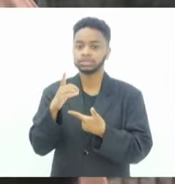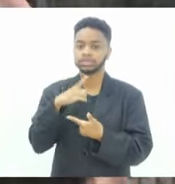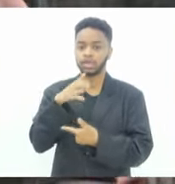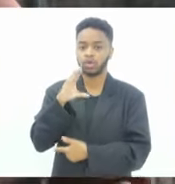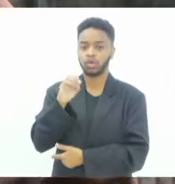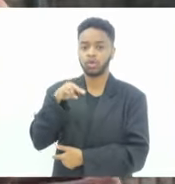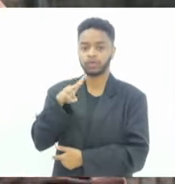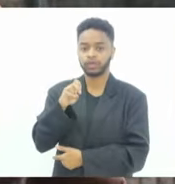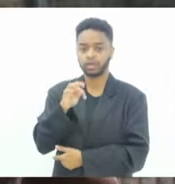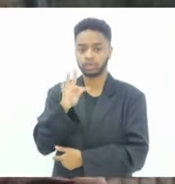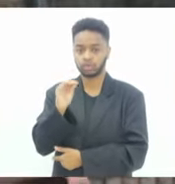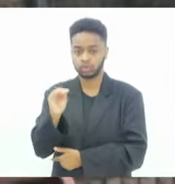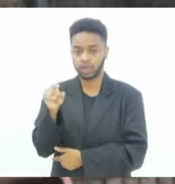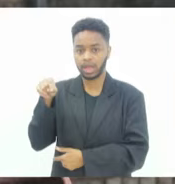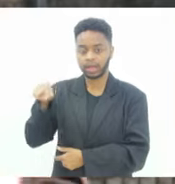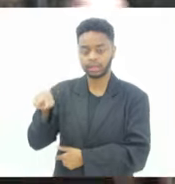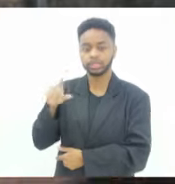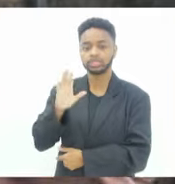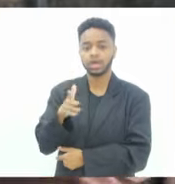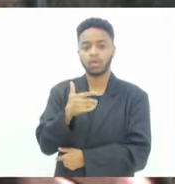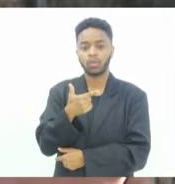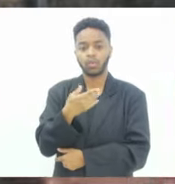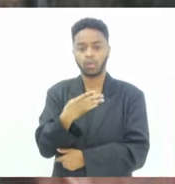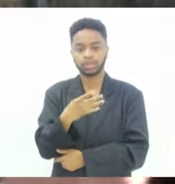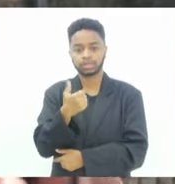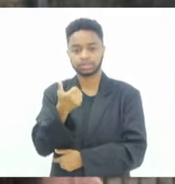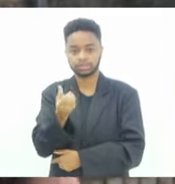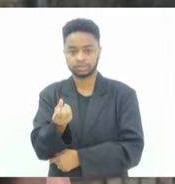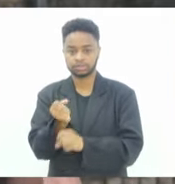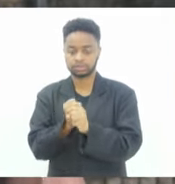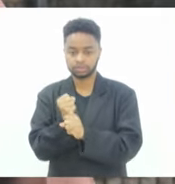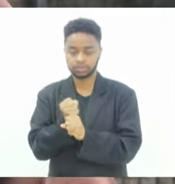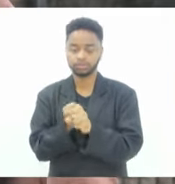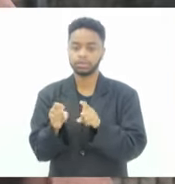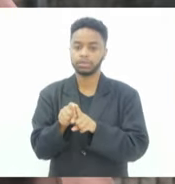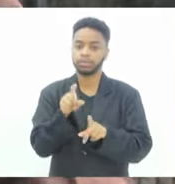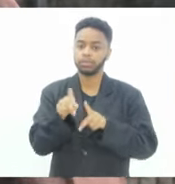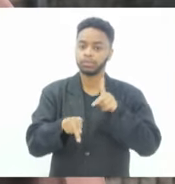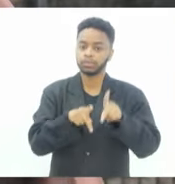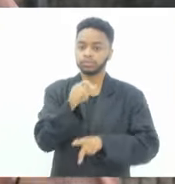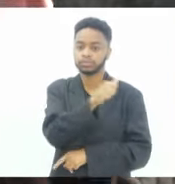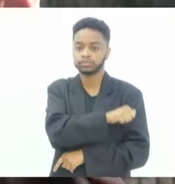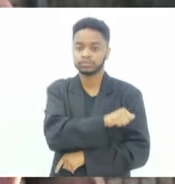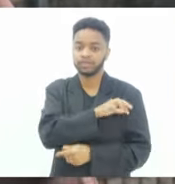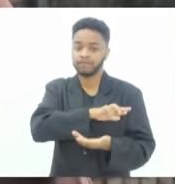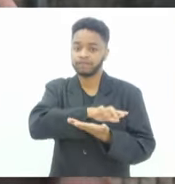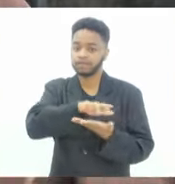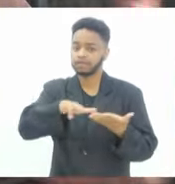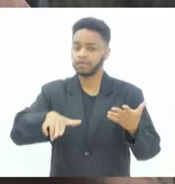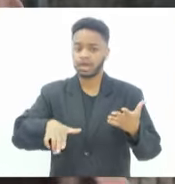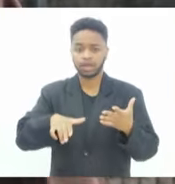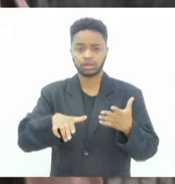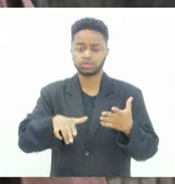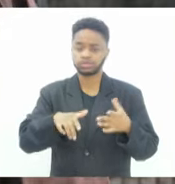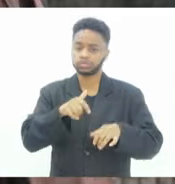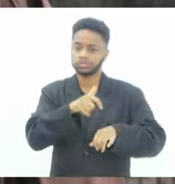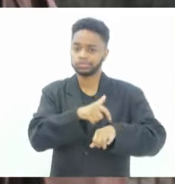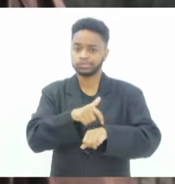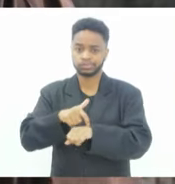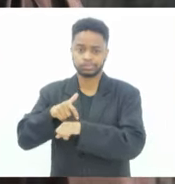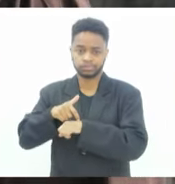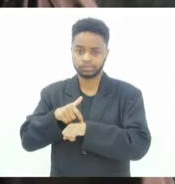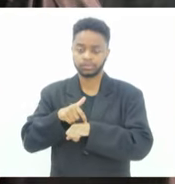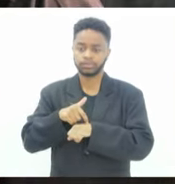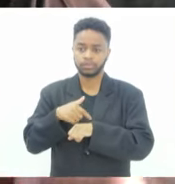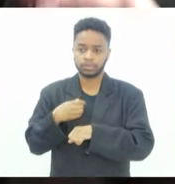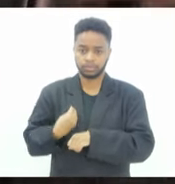este morro há 416 anos, e o povo carioca nas mais diferentes situações existenciais desse